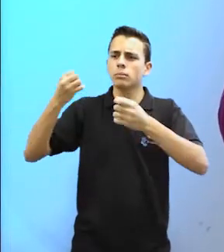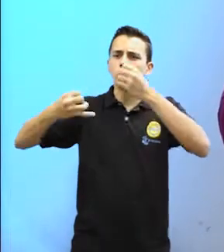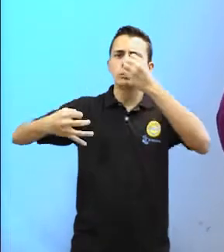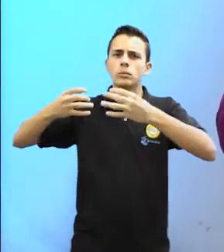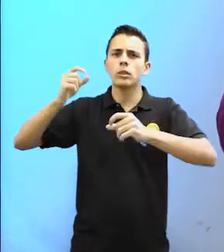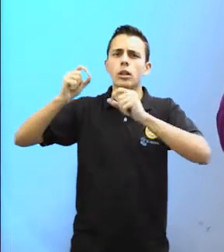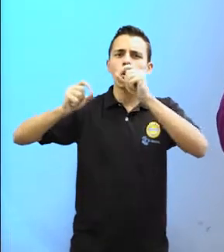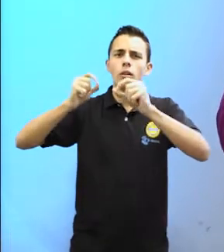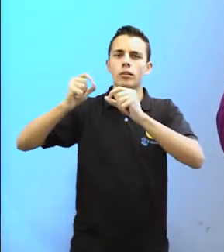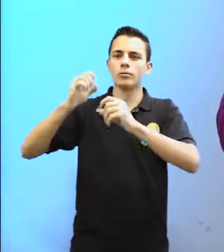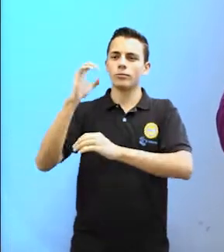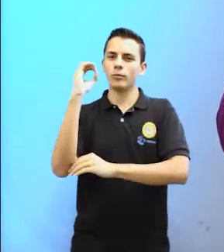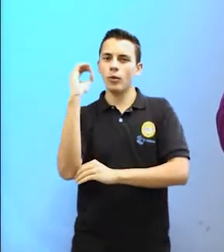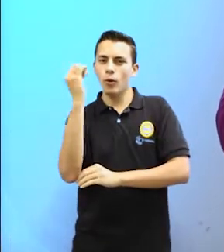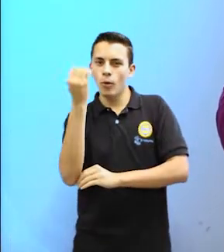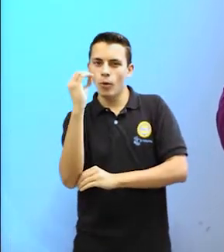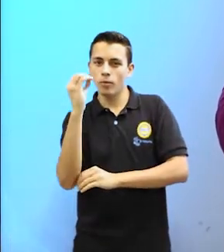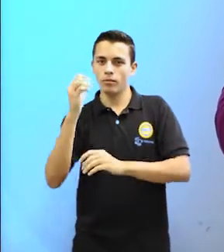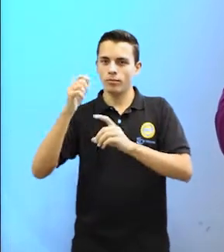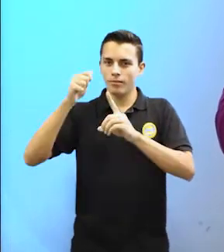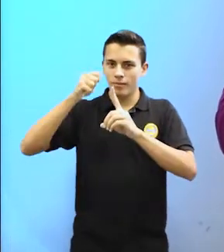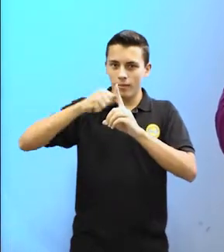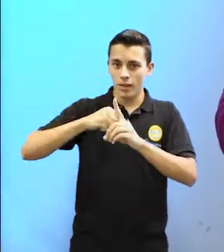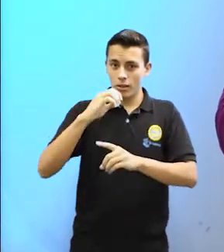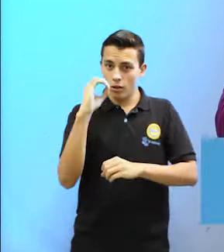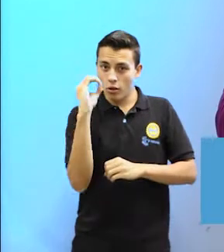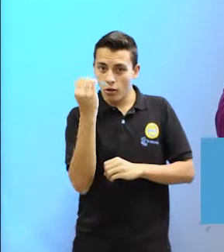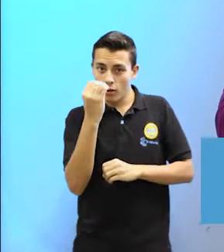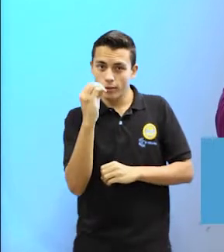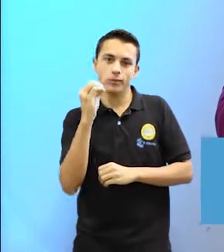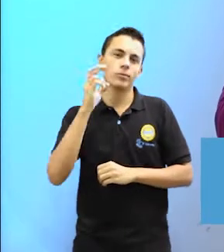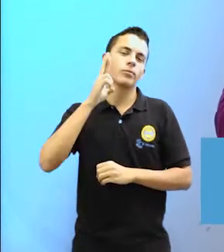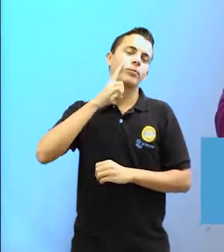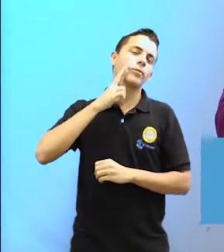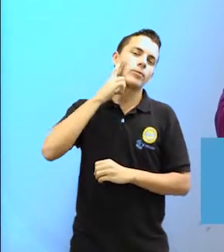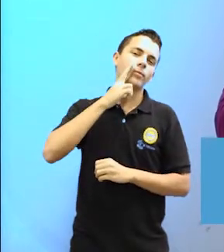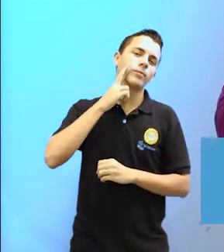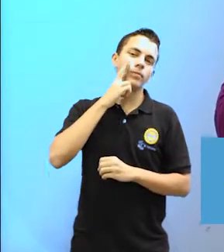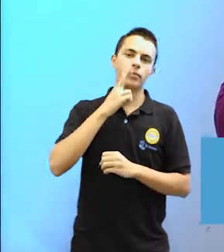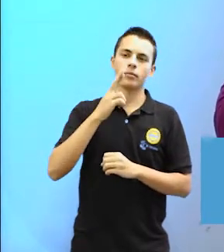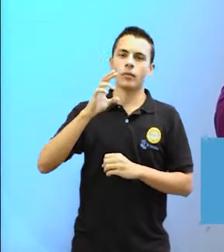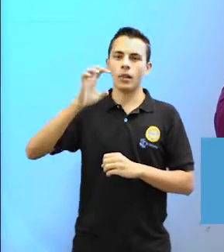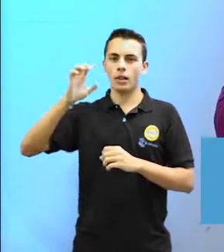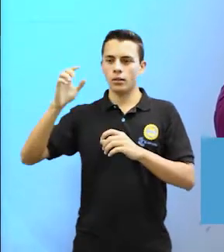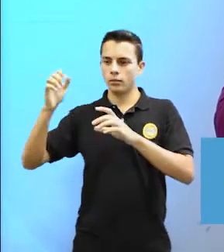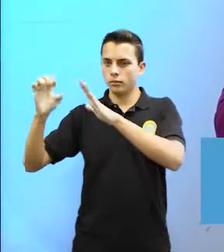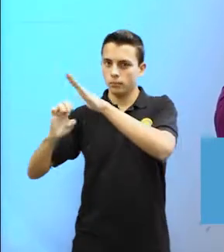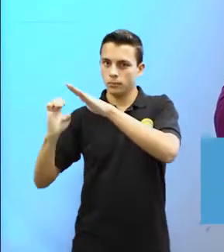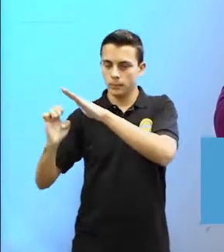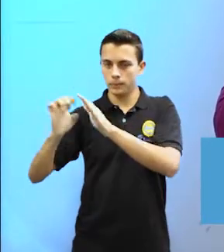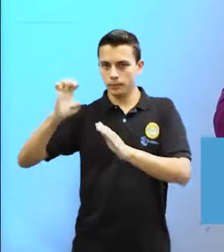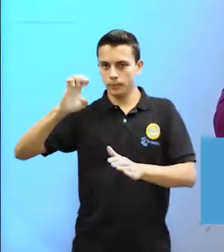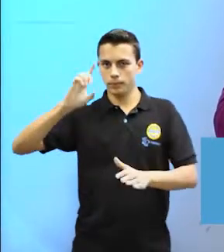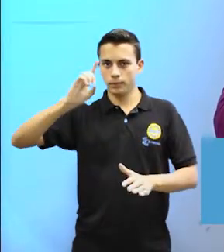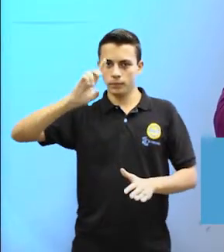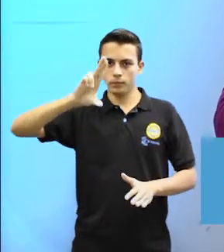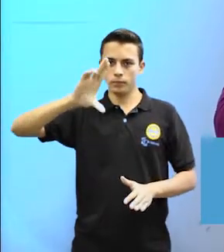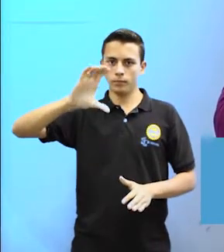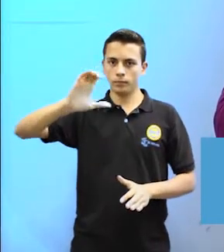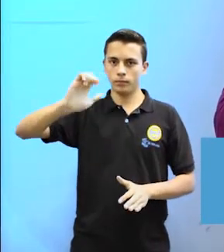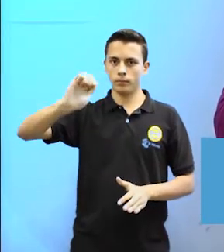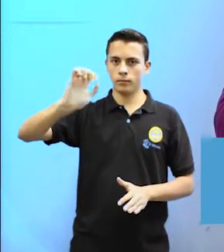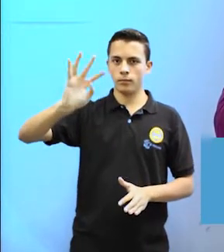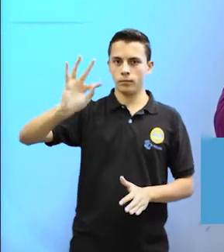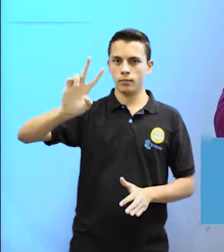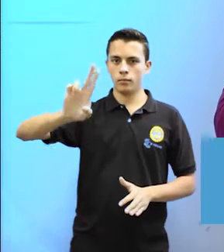do Outubro Rosa. Estamos trazendo para vocês a Educatus, Desenvolvimento Humano. Já